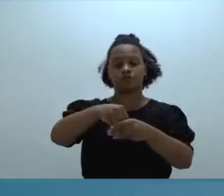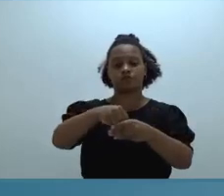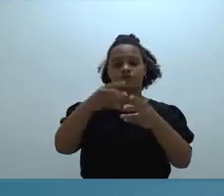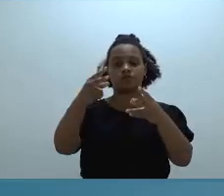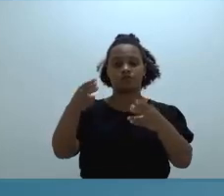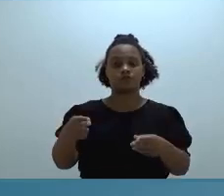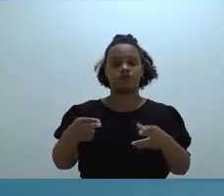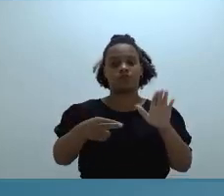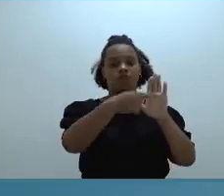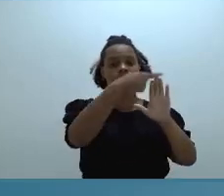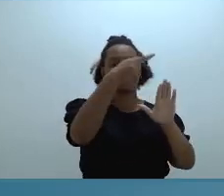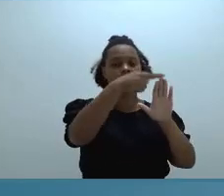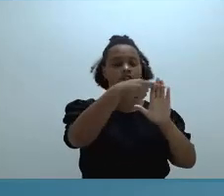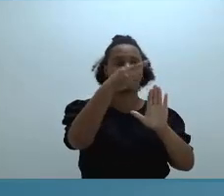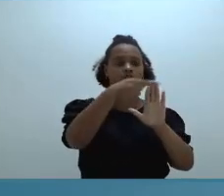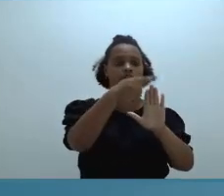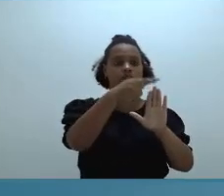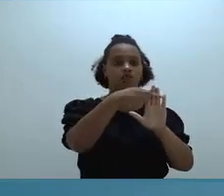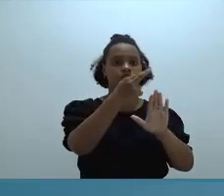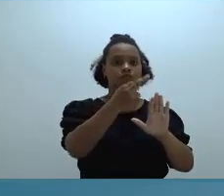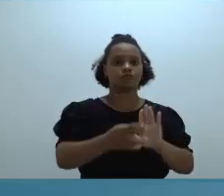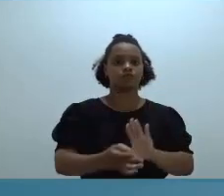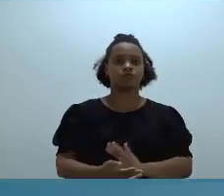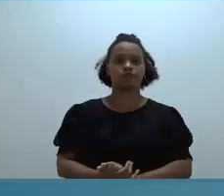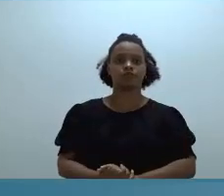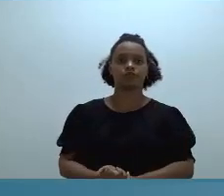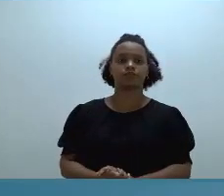o relator.